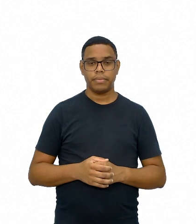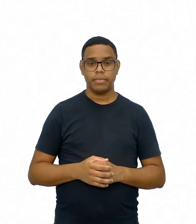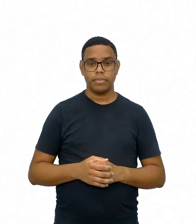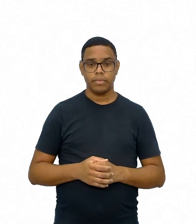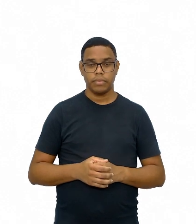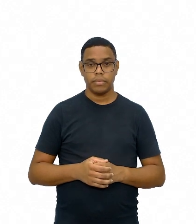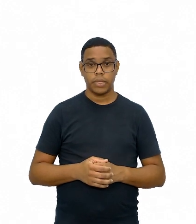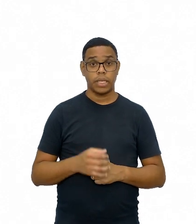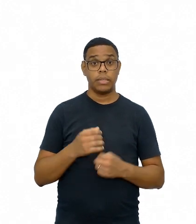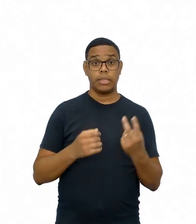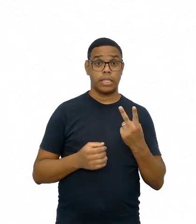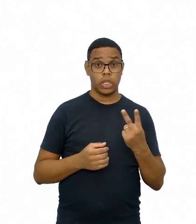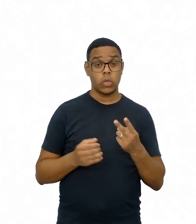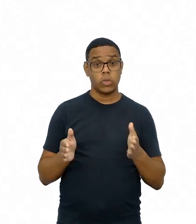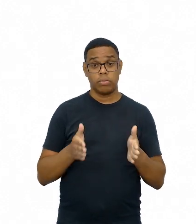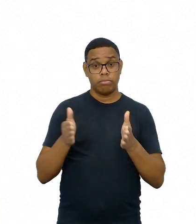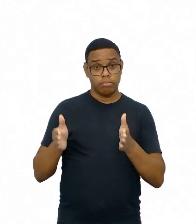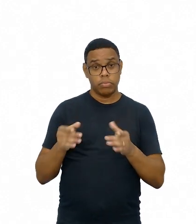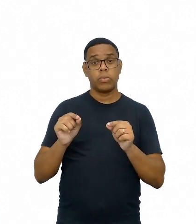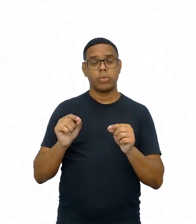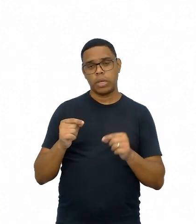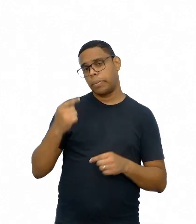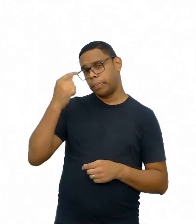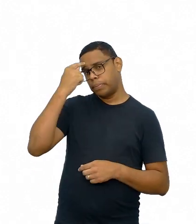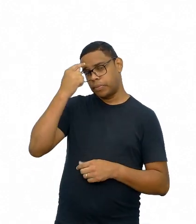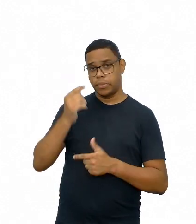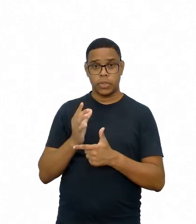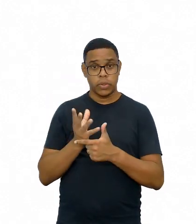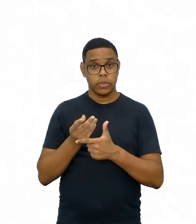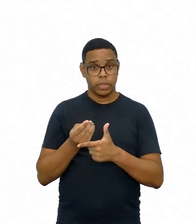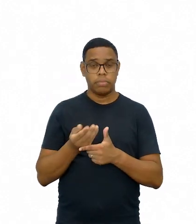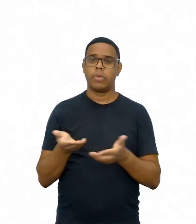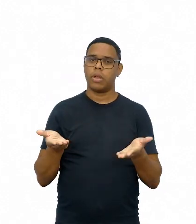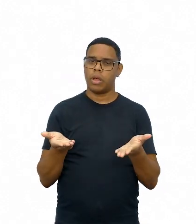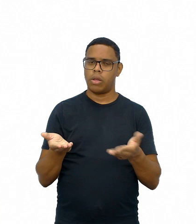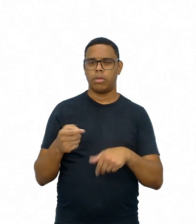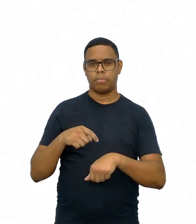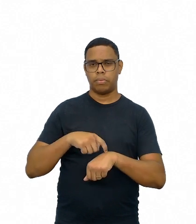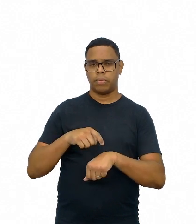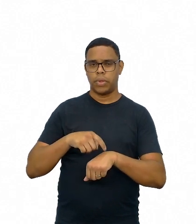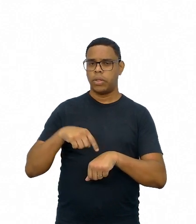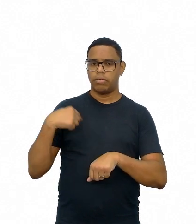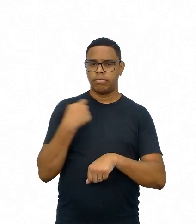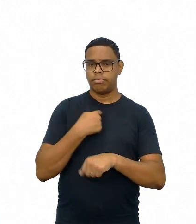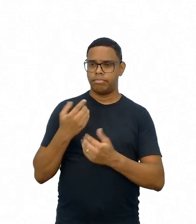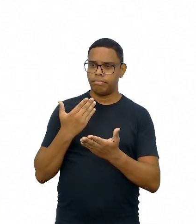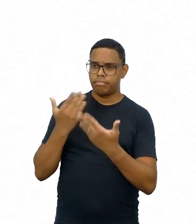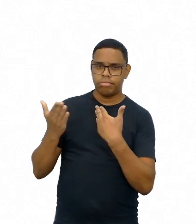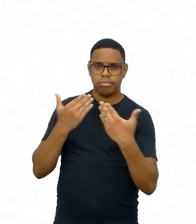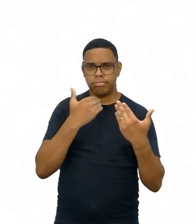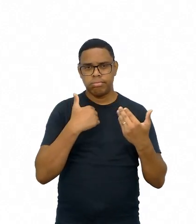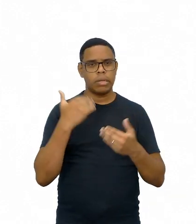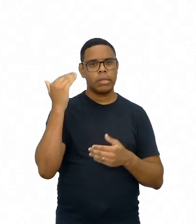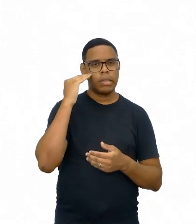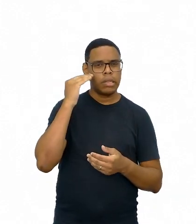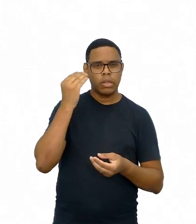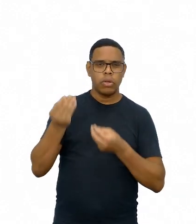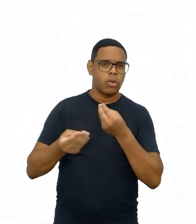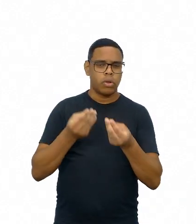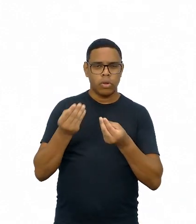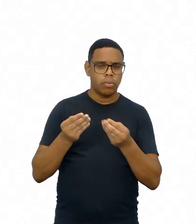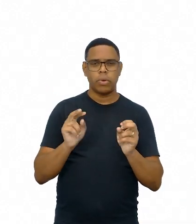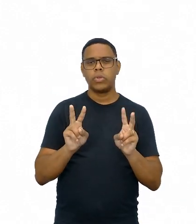Então, no segundo momento aqui, que é o pensamento algébrico, né? Então, nesse momento, nós vamos discutir e compreender um pouco, né,